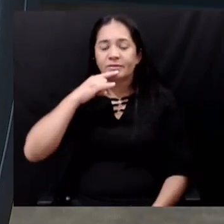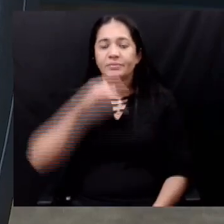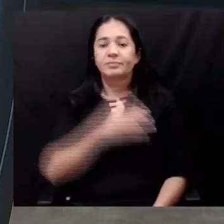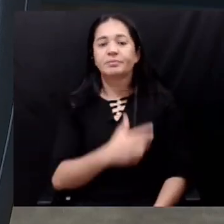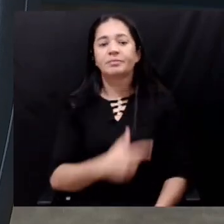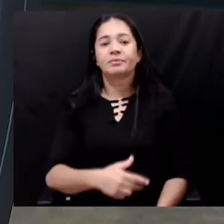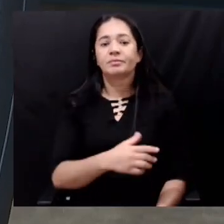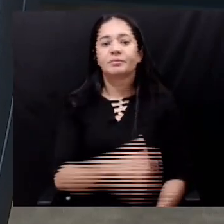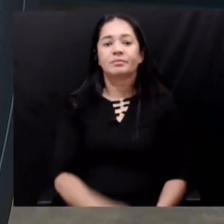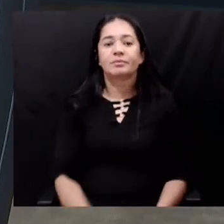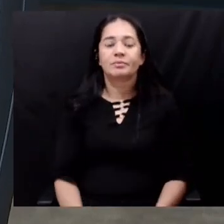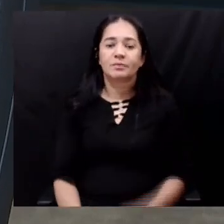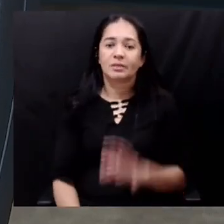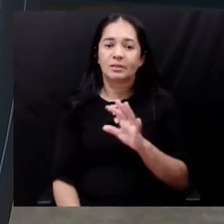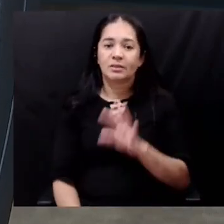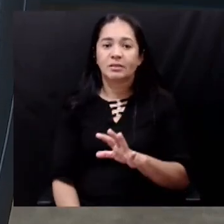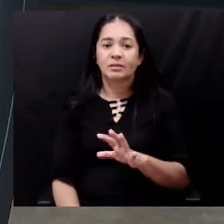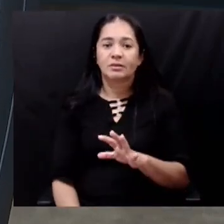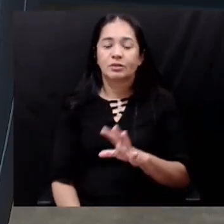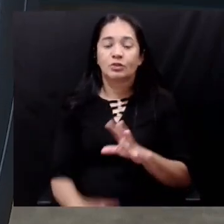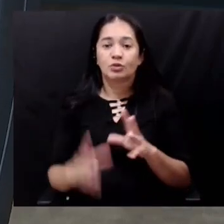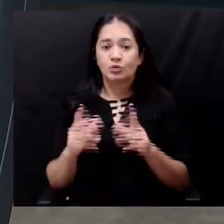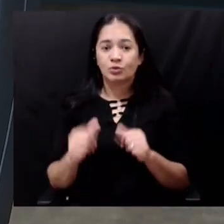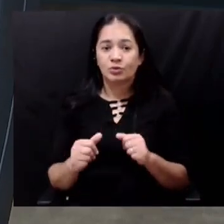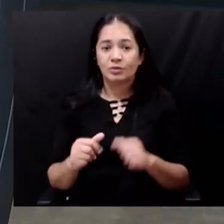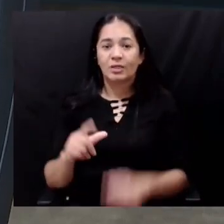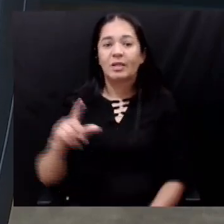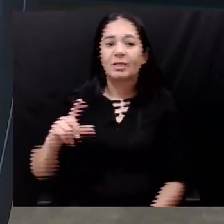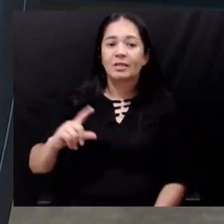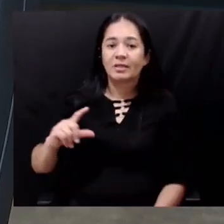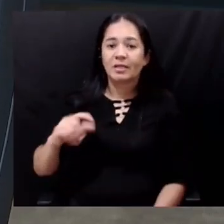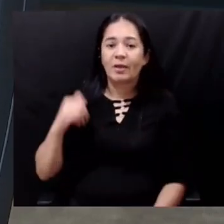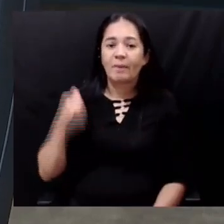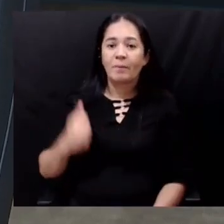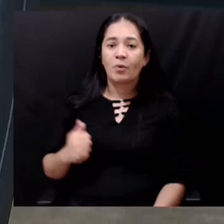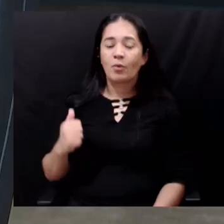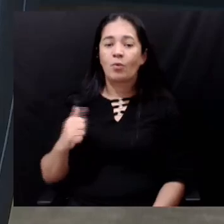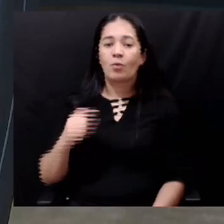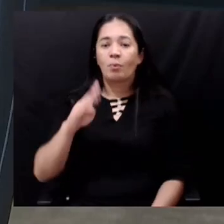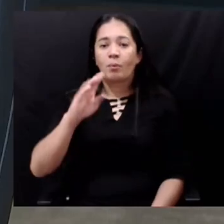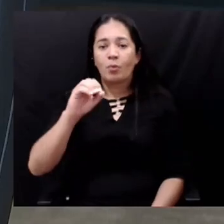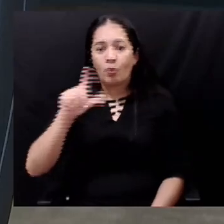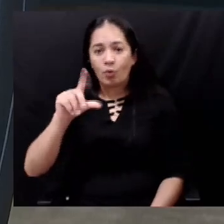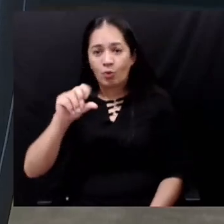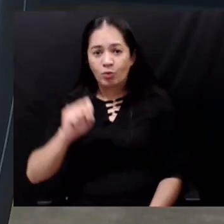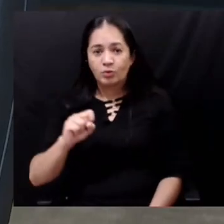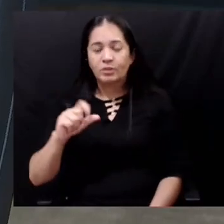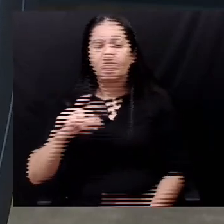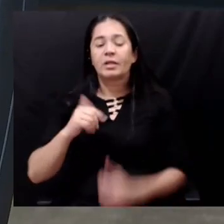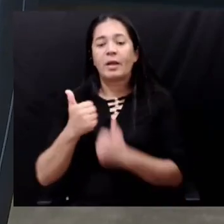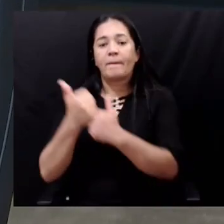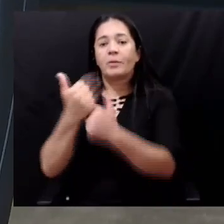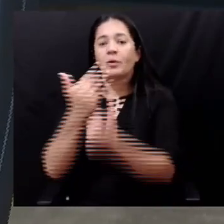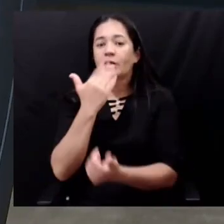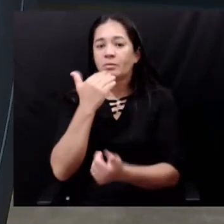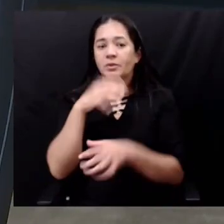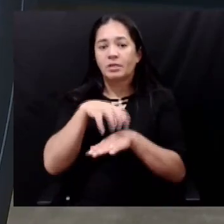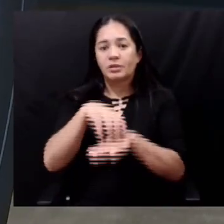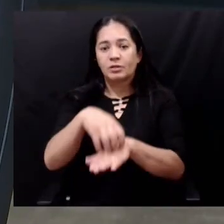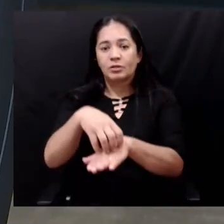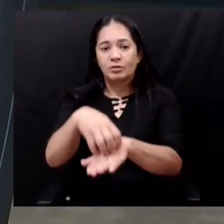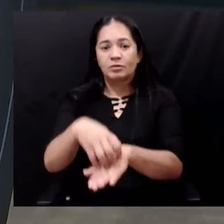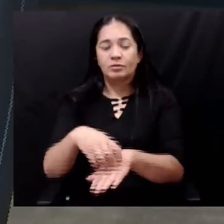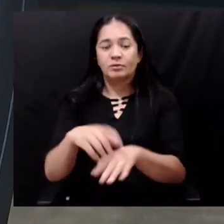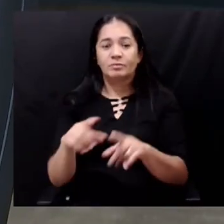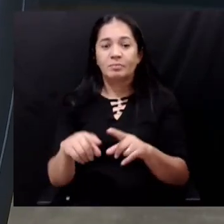Esses todos têm bolsa, quem é de Campinas tem apoio à alimentação e transporte. O de Pira,